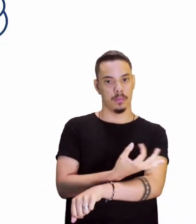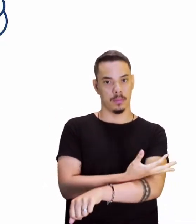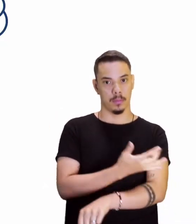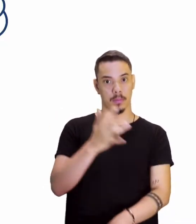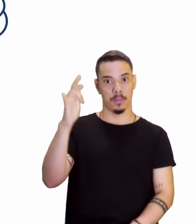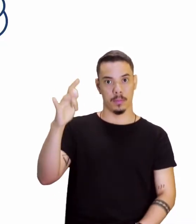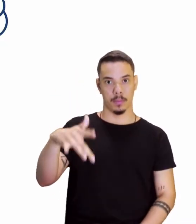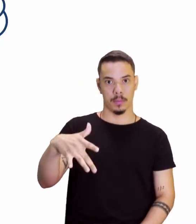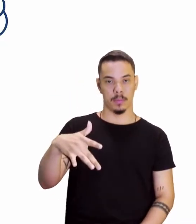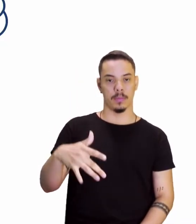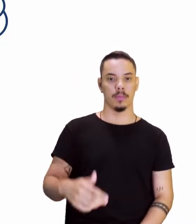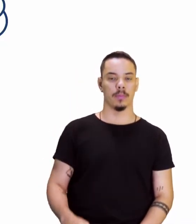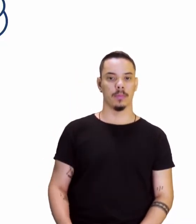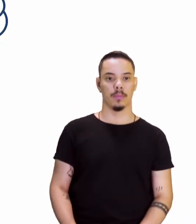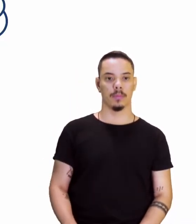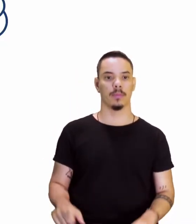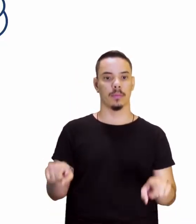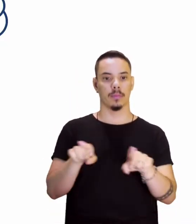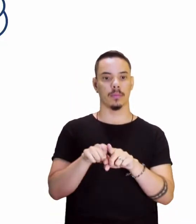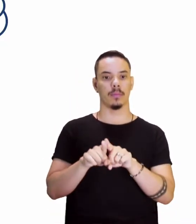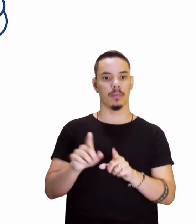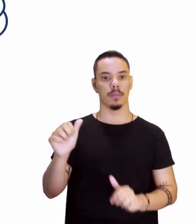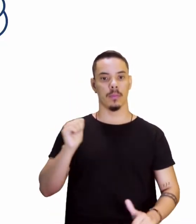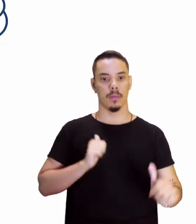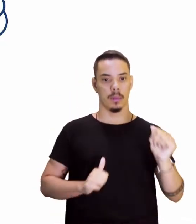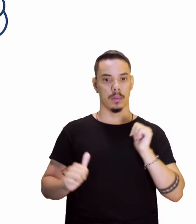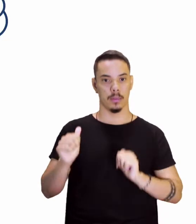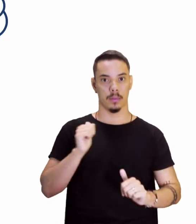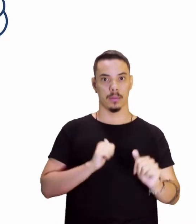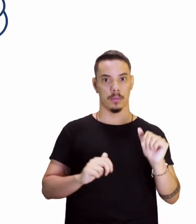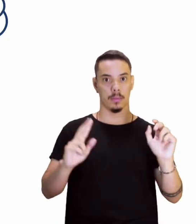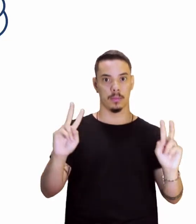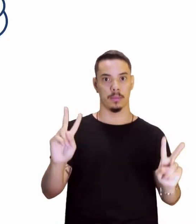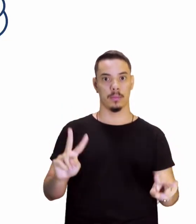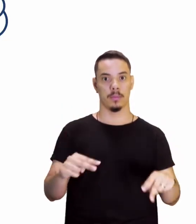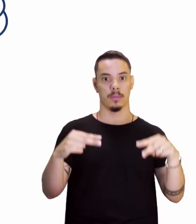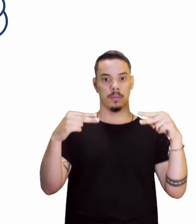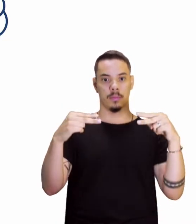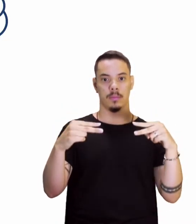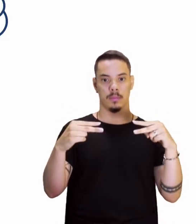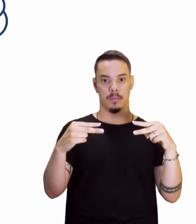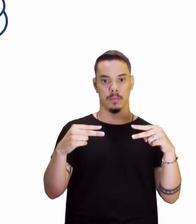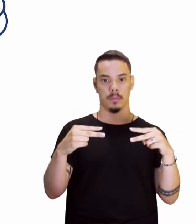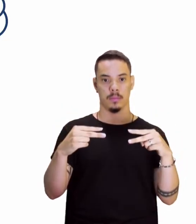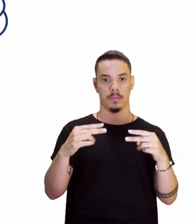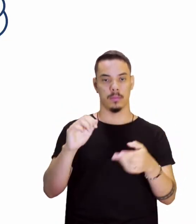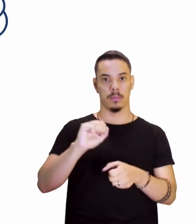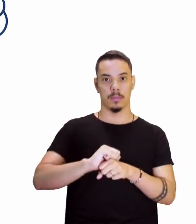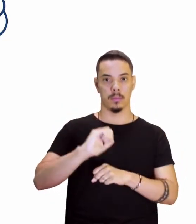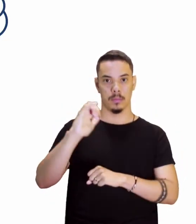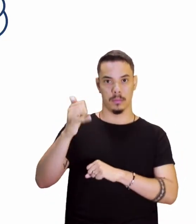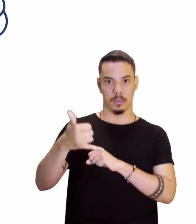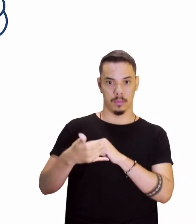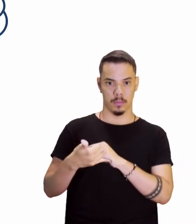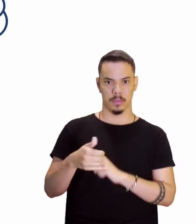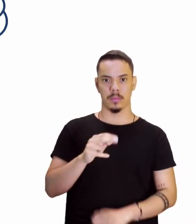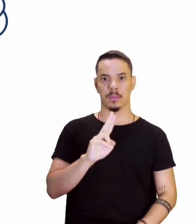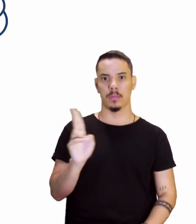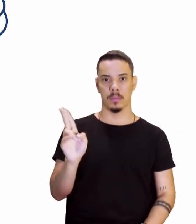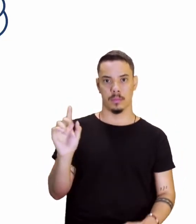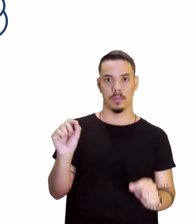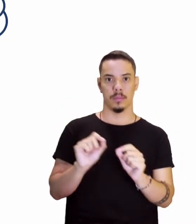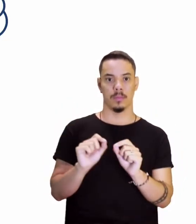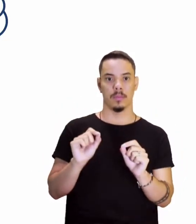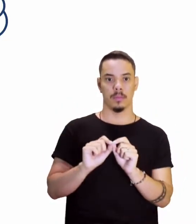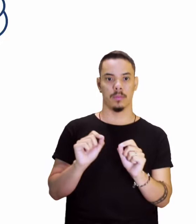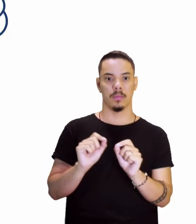desusadas. E ansioso por vê-la, viu só? O adjetivo, o nome, fazendo